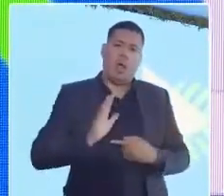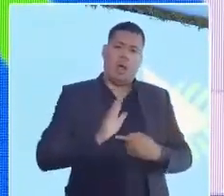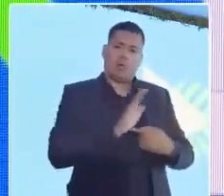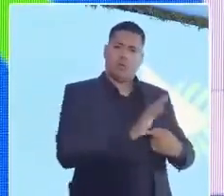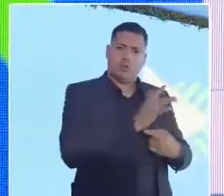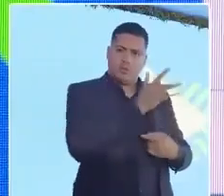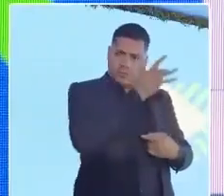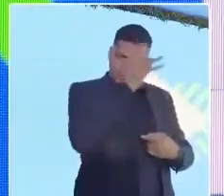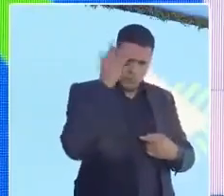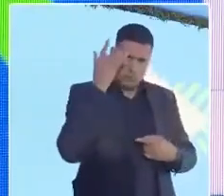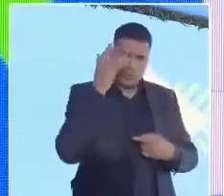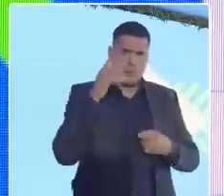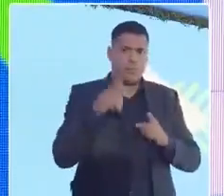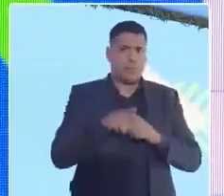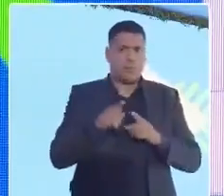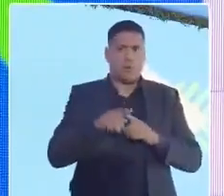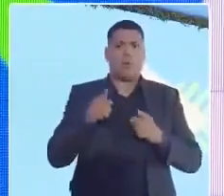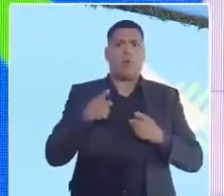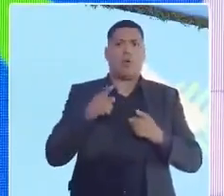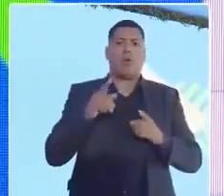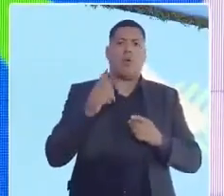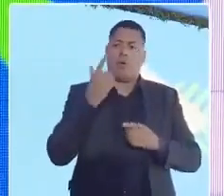mundo terceiro